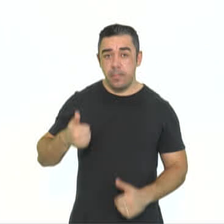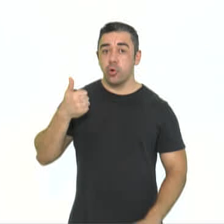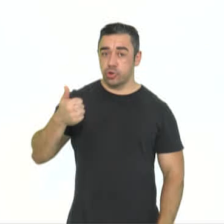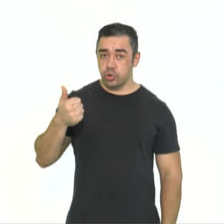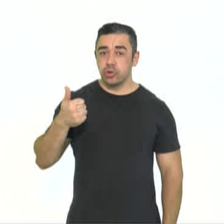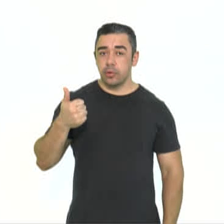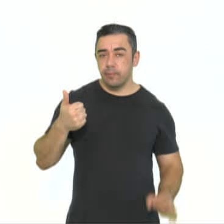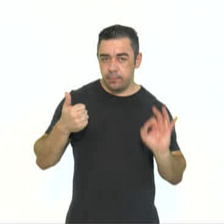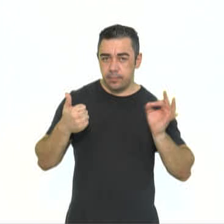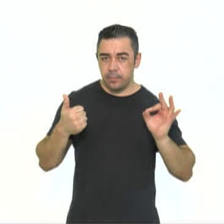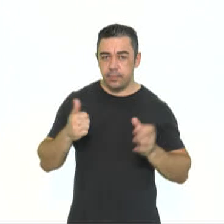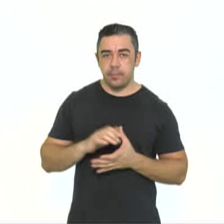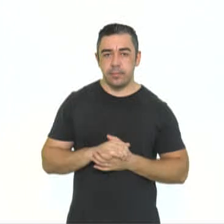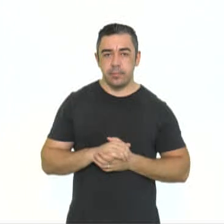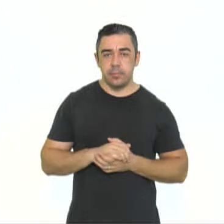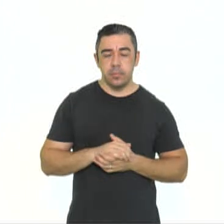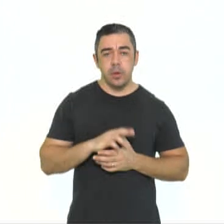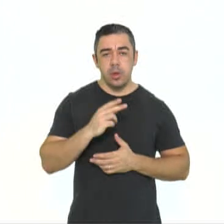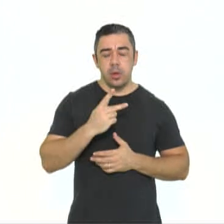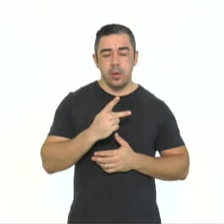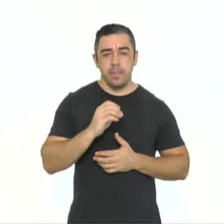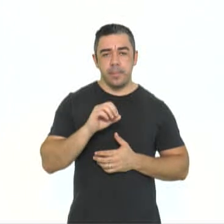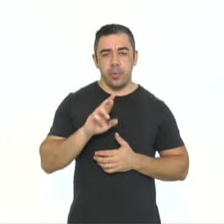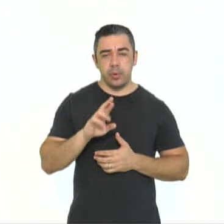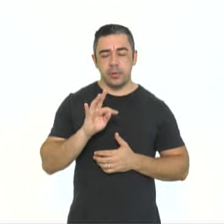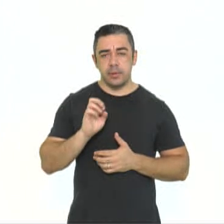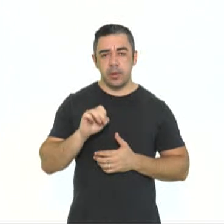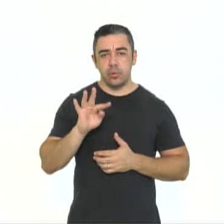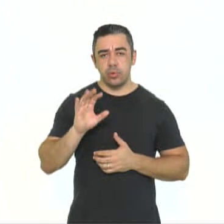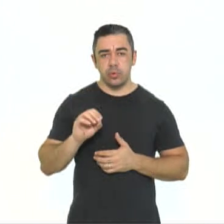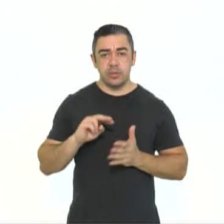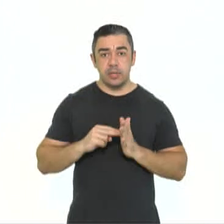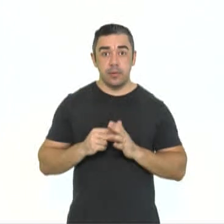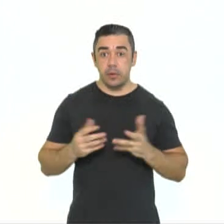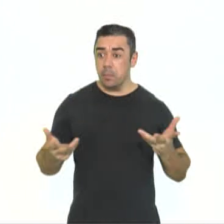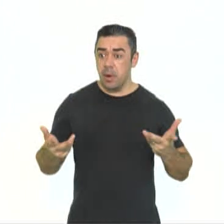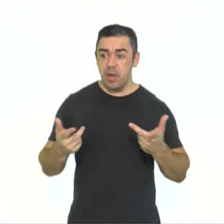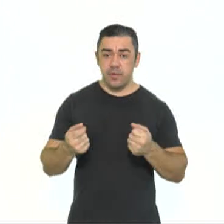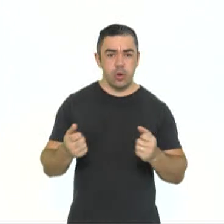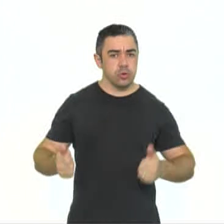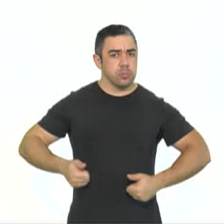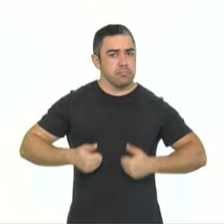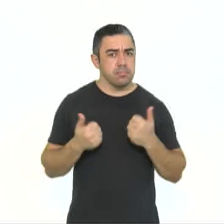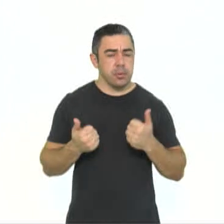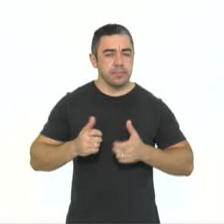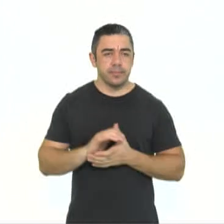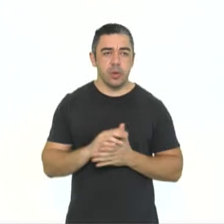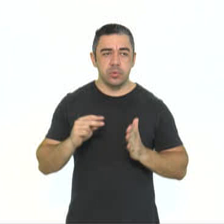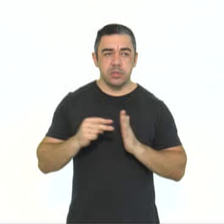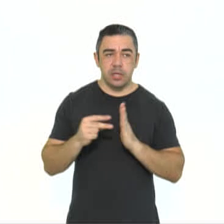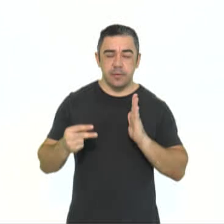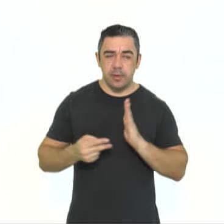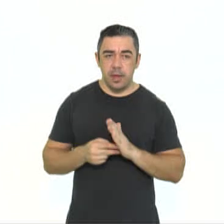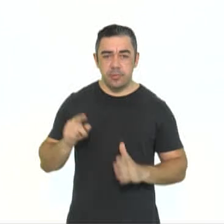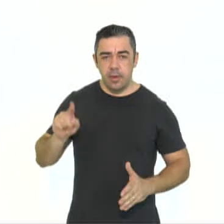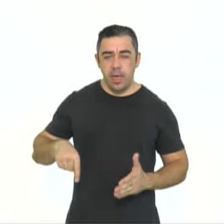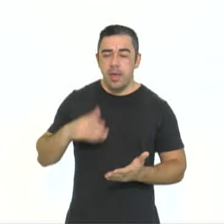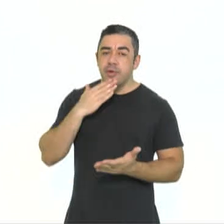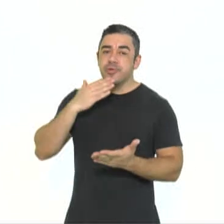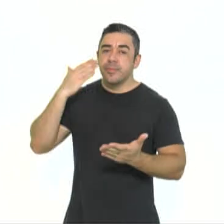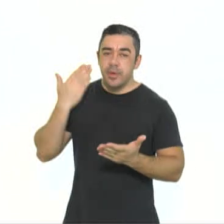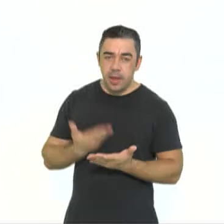positivo, certo? Portanto, significa extraordinário. Portanto, o efeito que se produz é